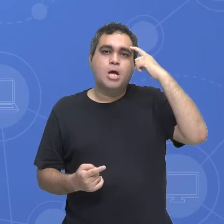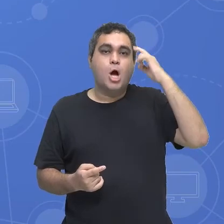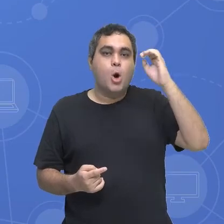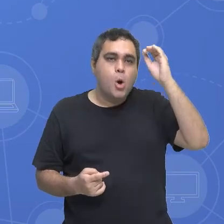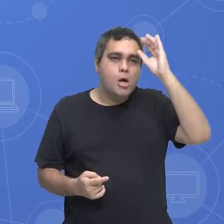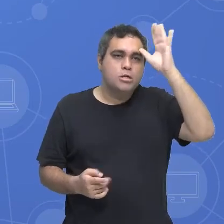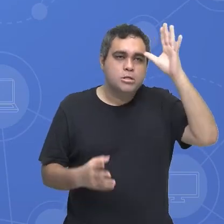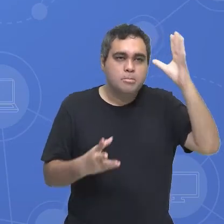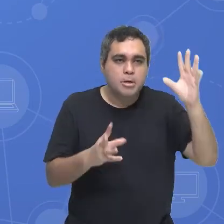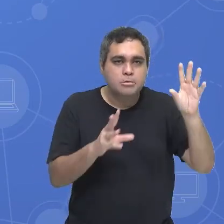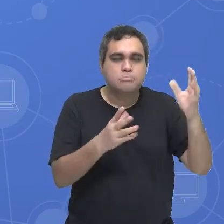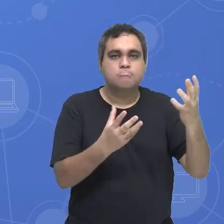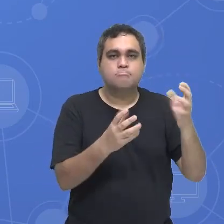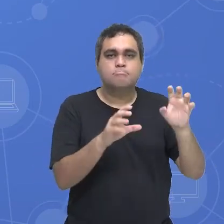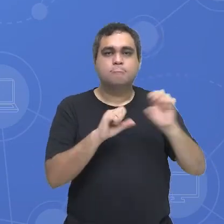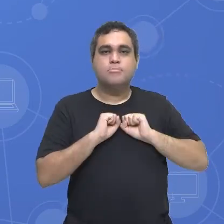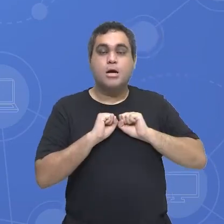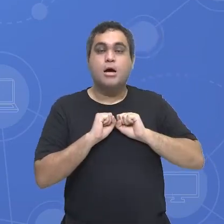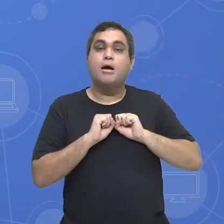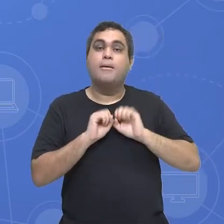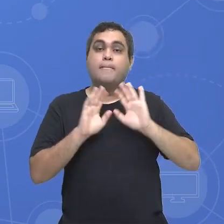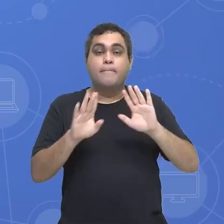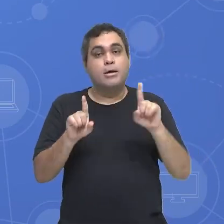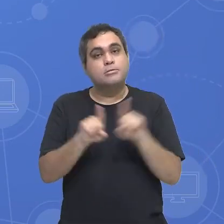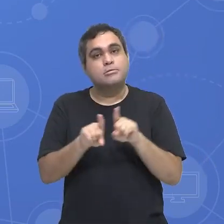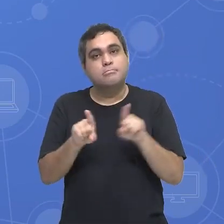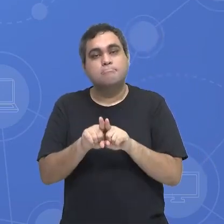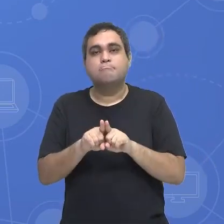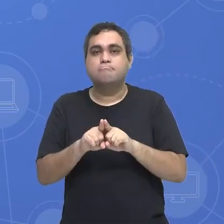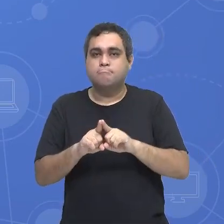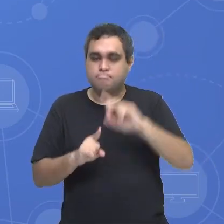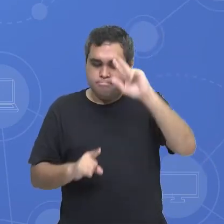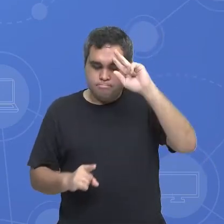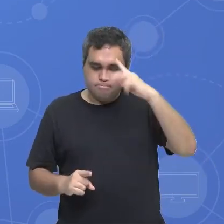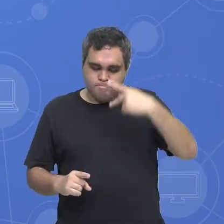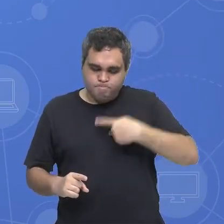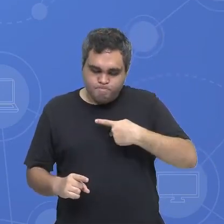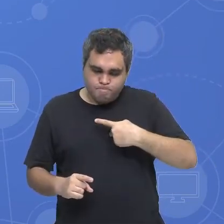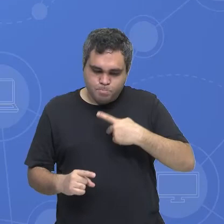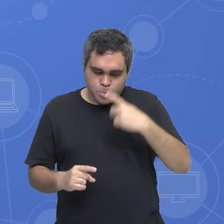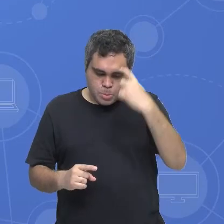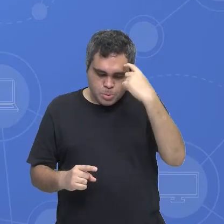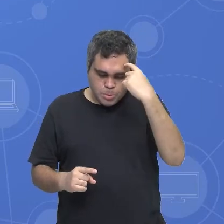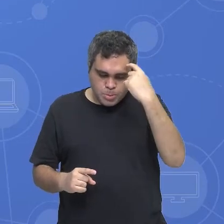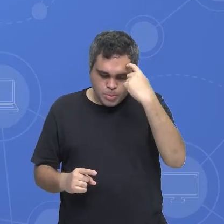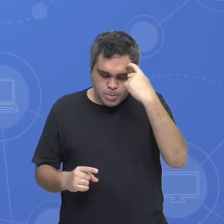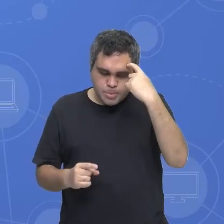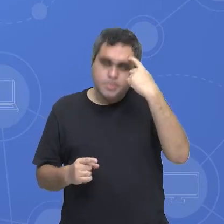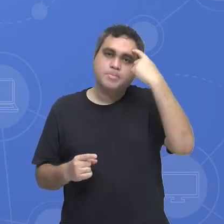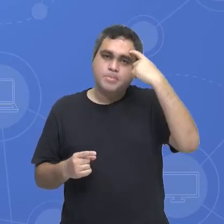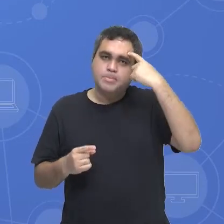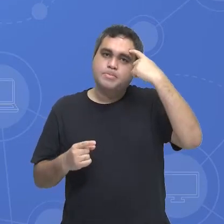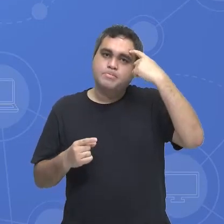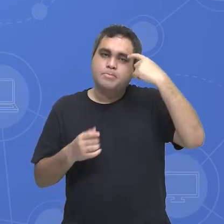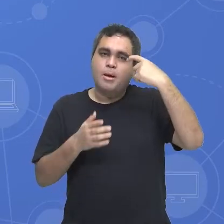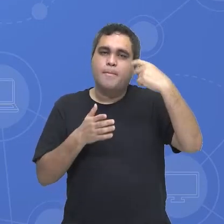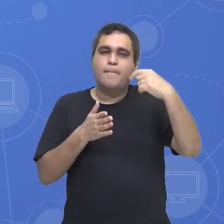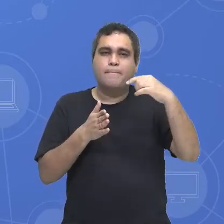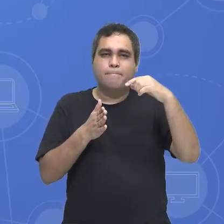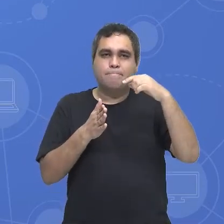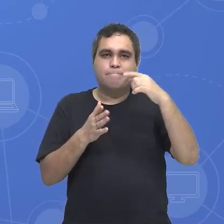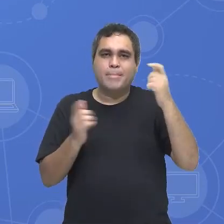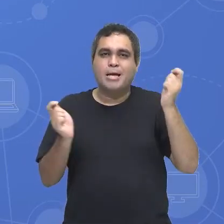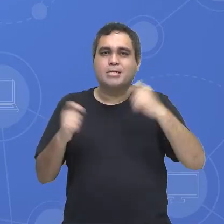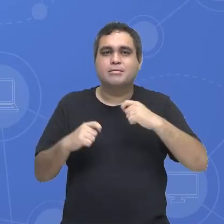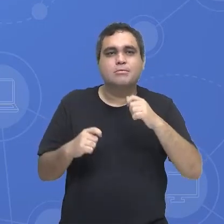um conhecimento maior, mas para a gente fazer uma reflexão pessoal do próprio eu, do seu próprio existir, né? Da sua própria